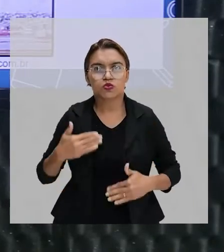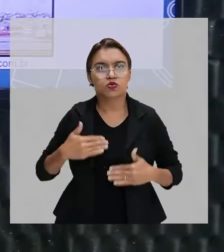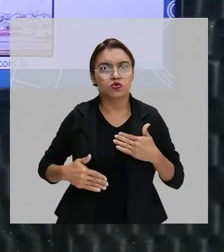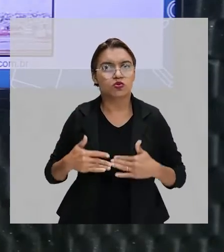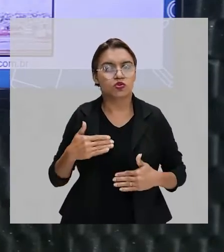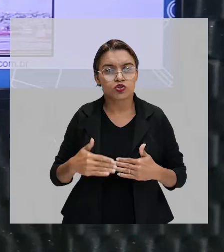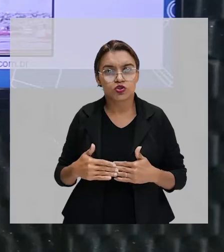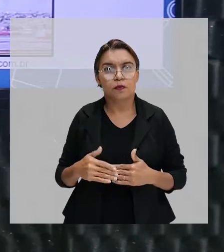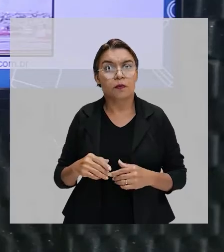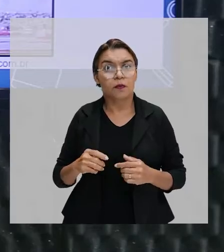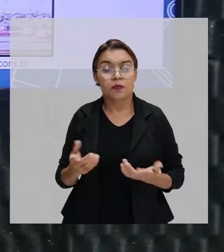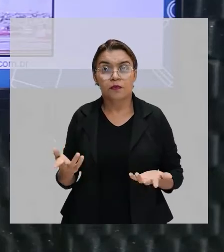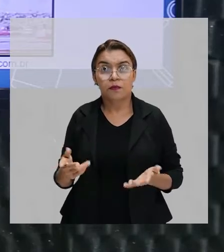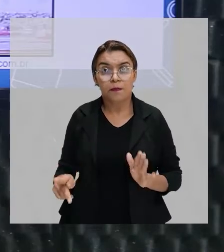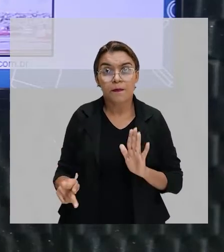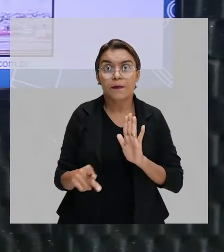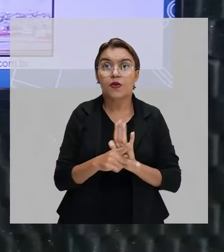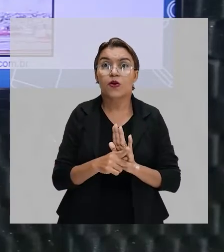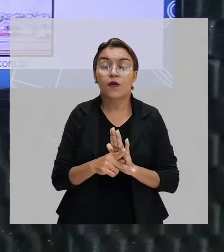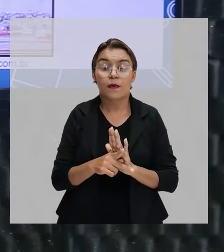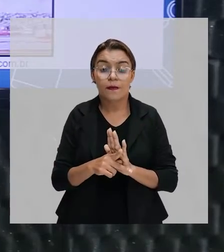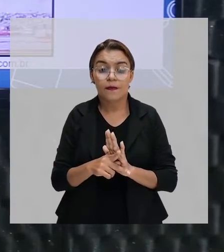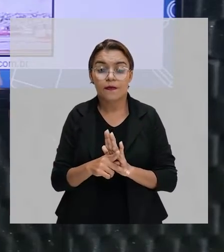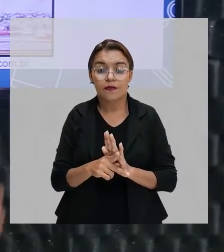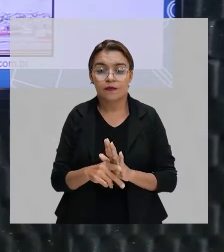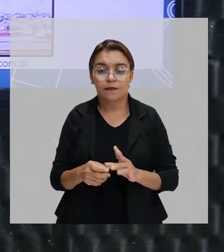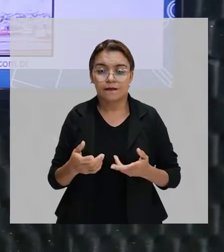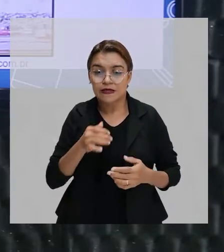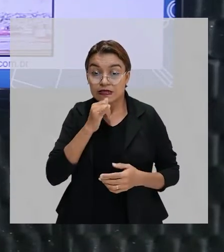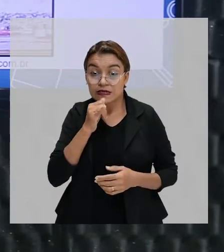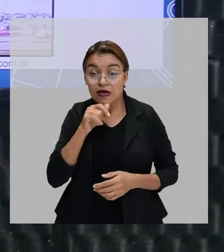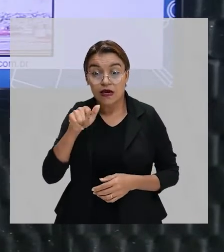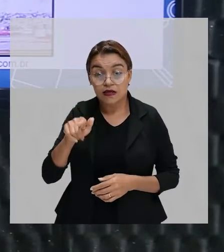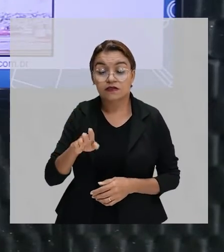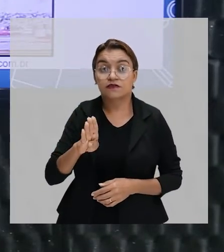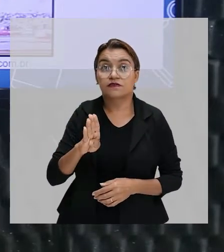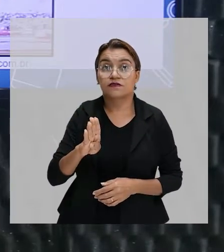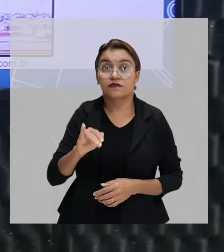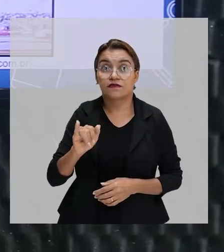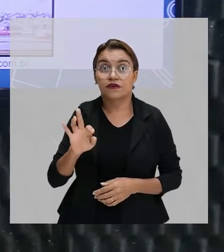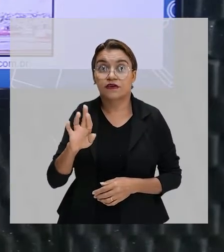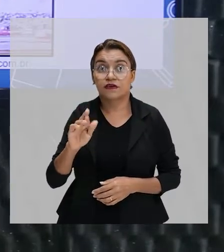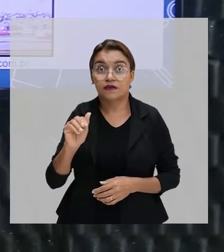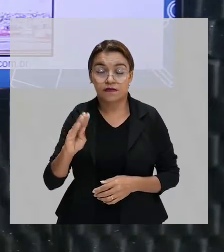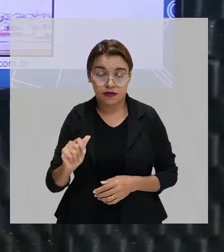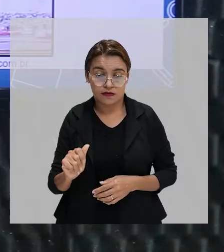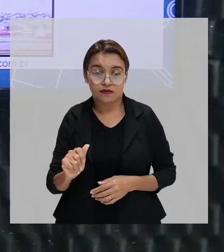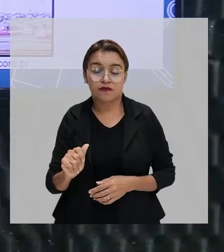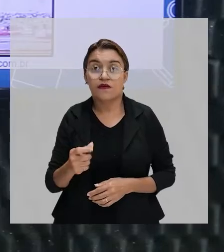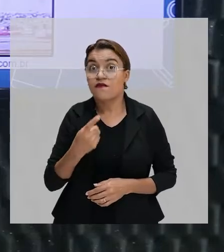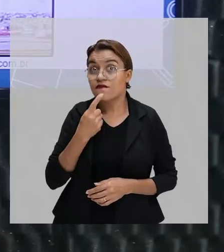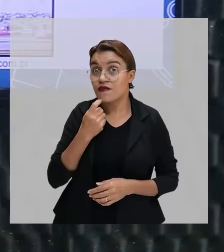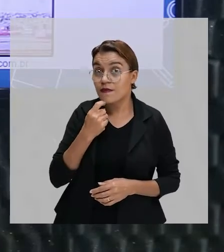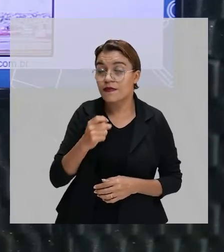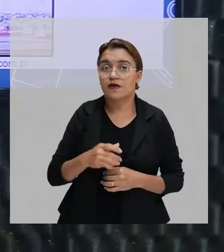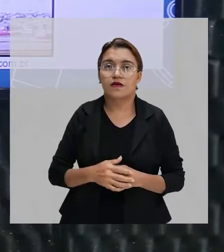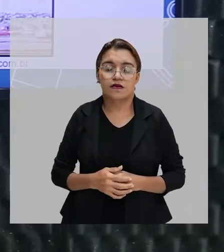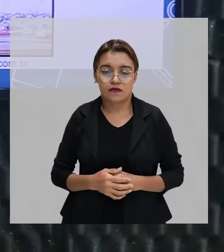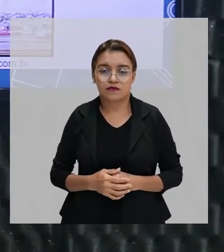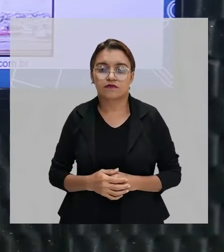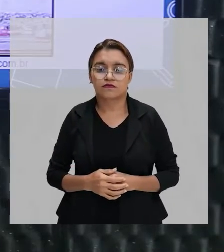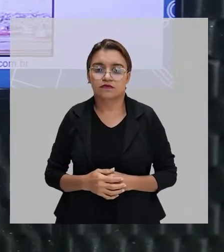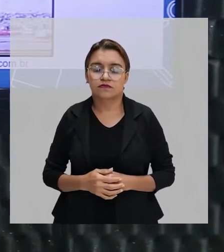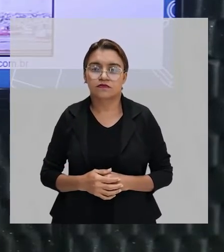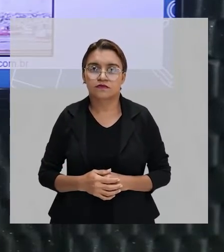atingiram aqueles tem muitas fibras vermelhas fibras musculares vermelhas que são as fibras de contração